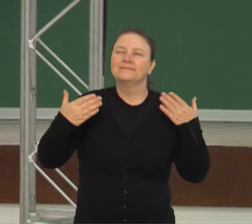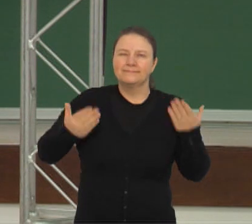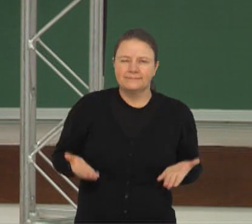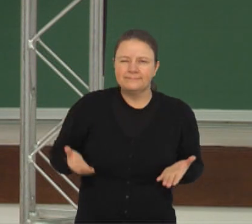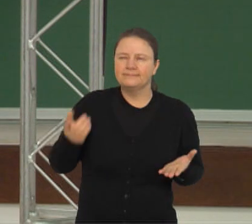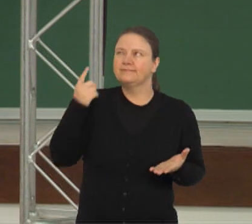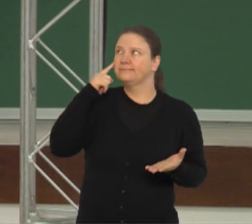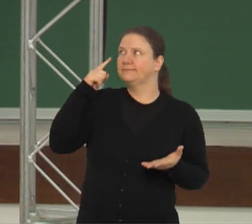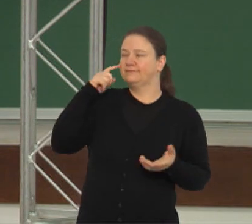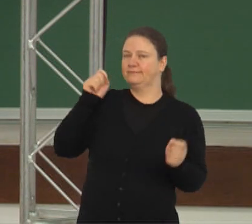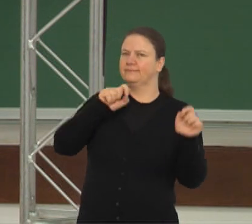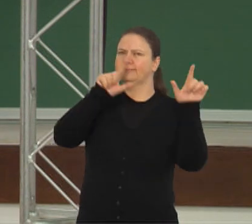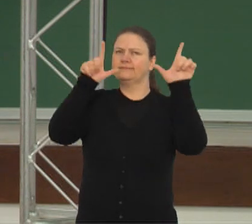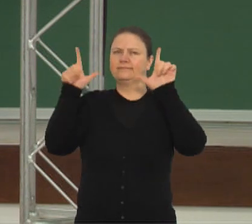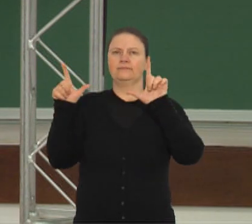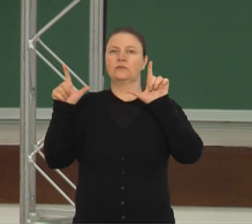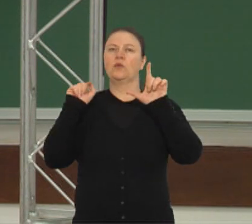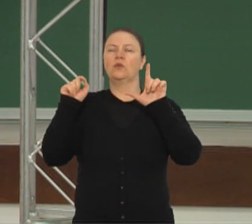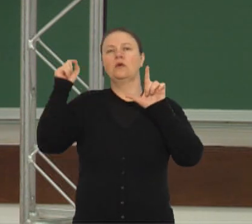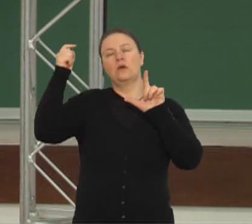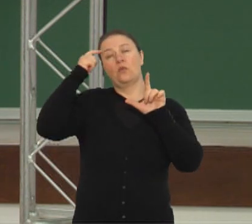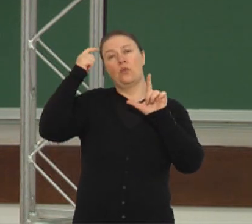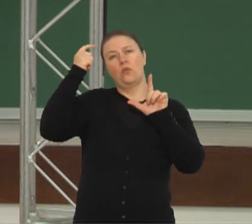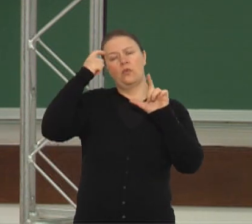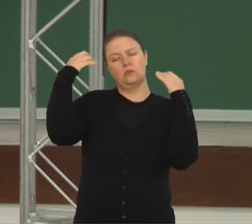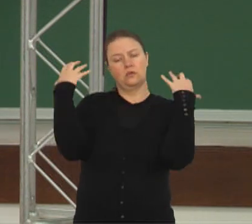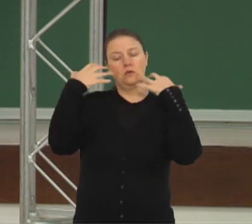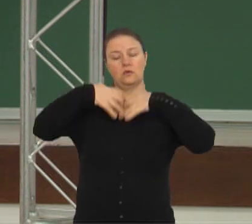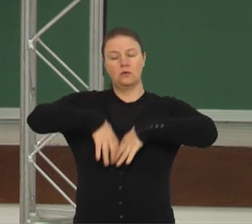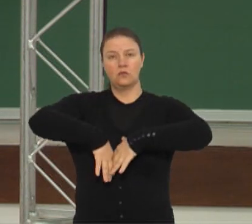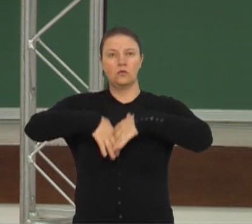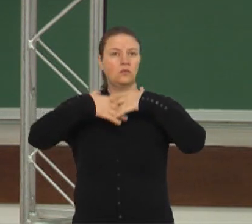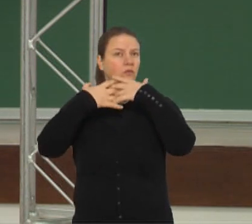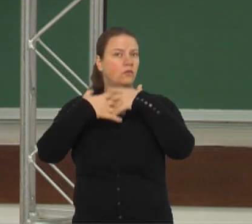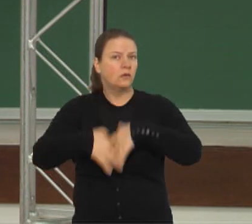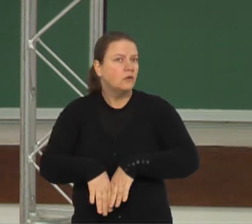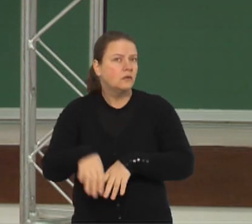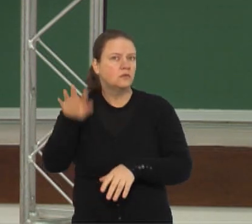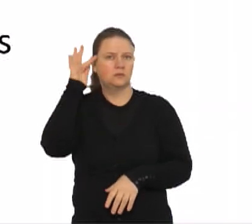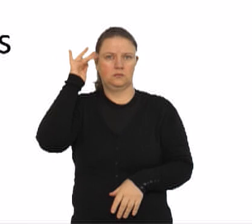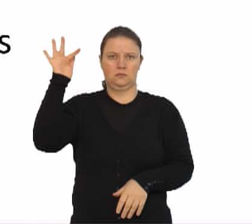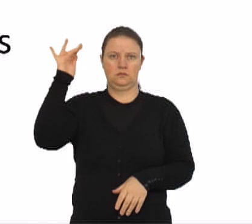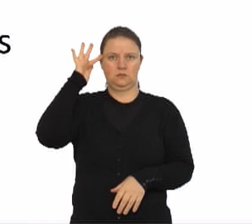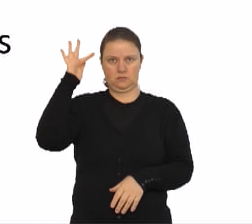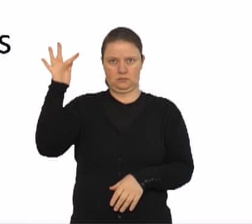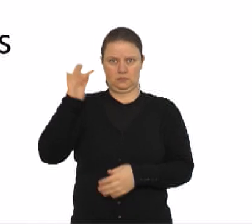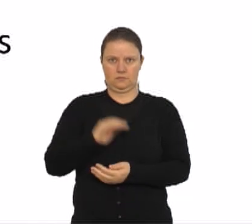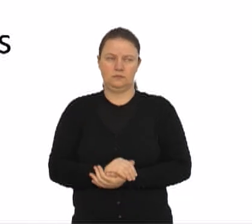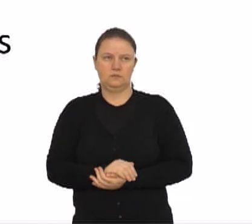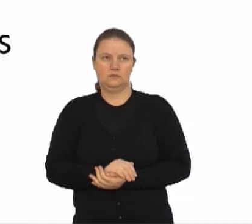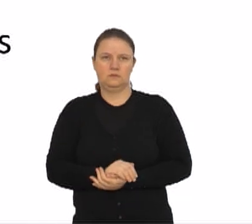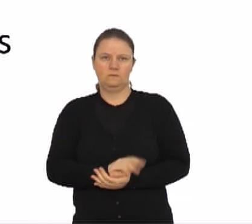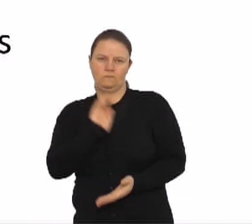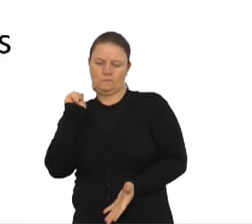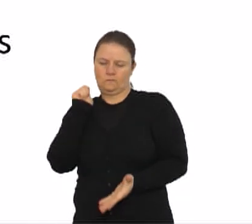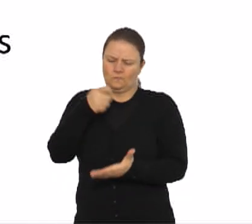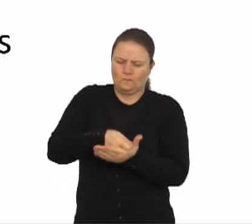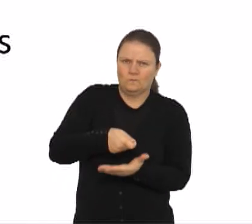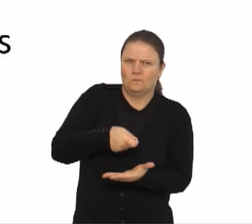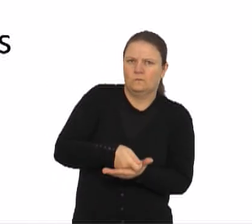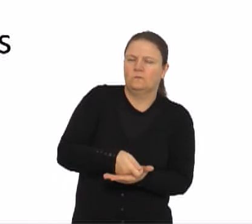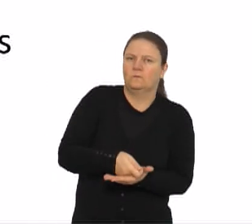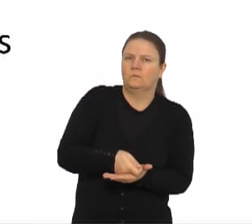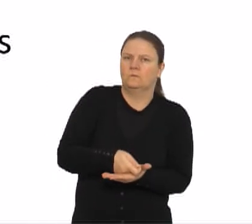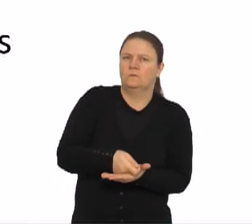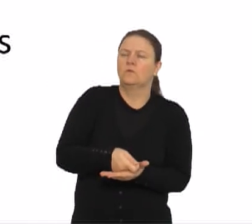Vejamos agora, afinal, o que é uma reflexão filosófica. Ela é radical.